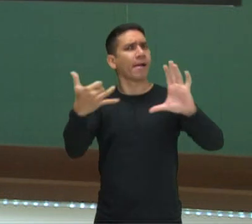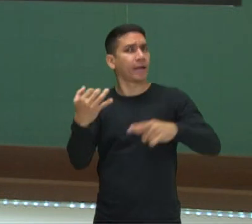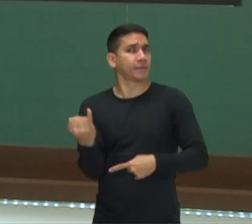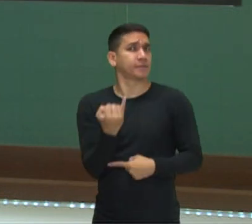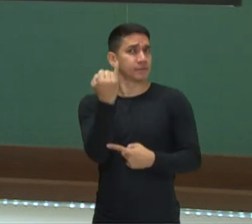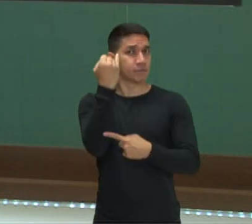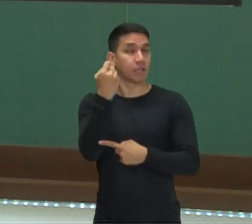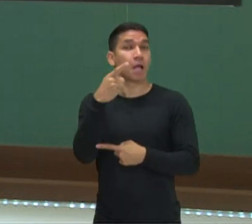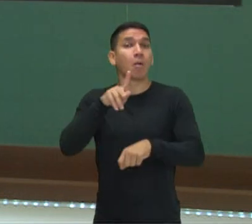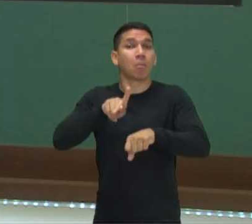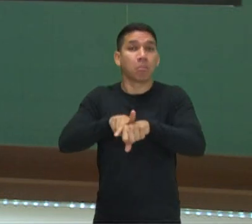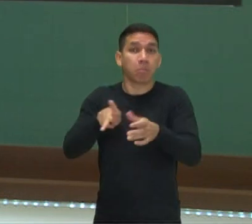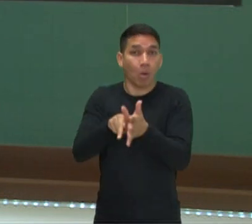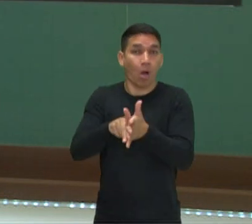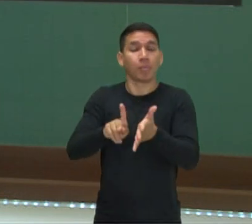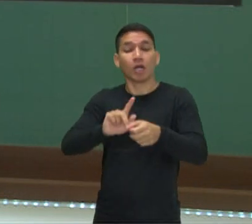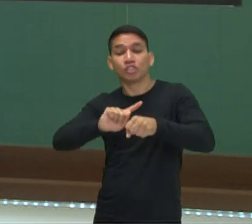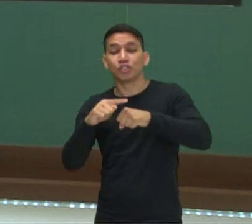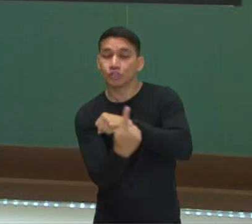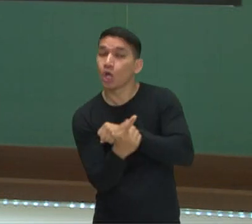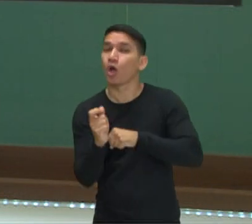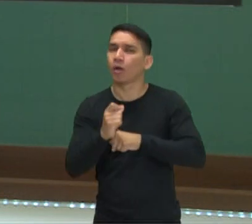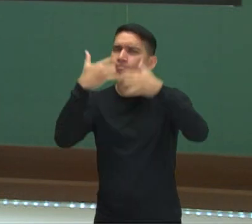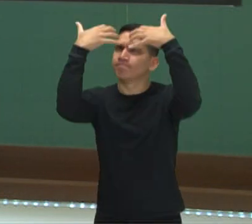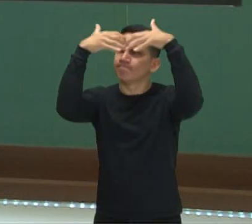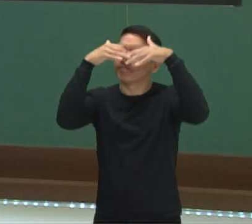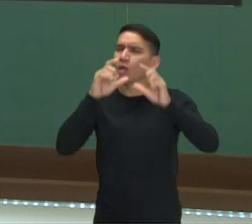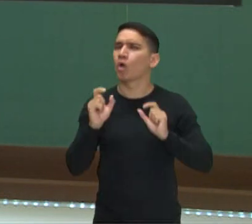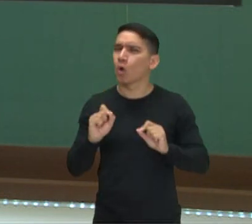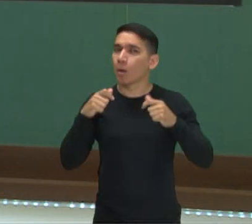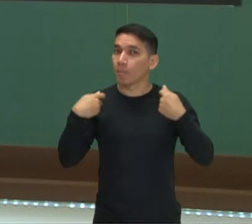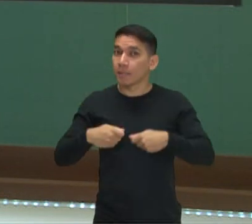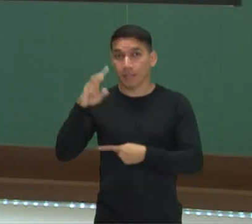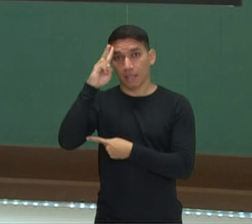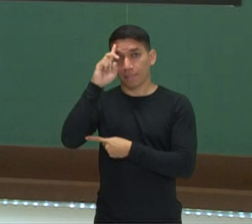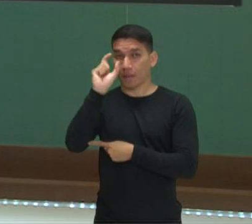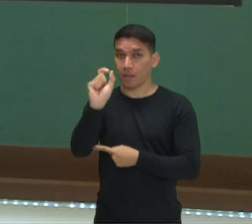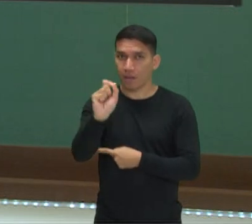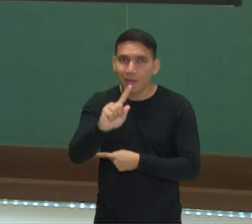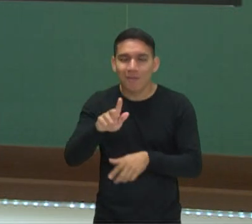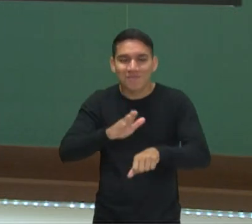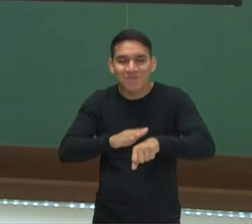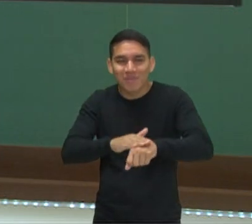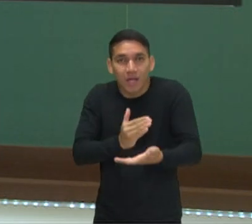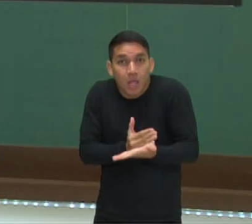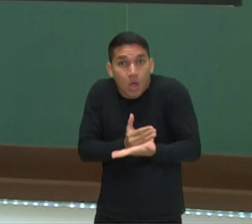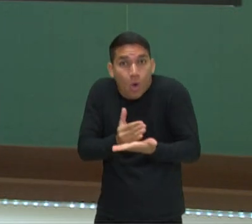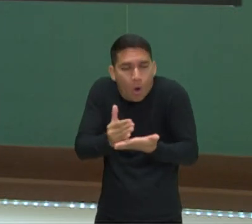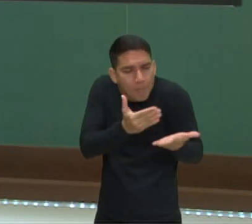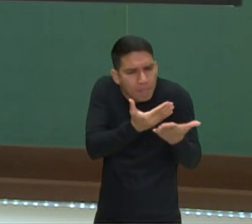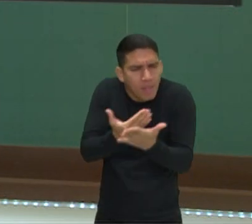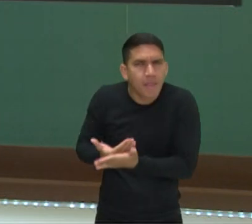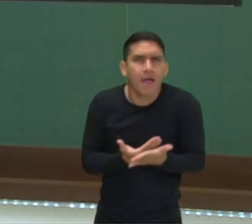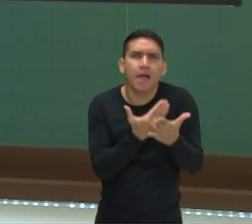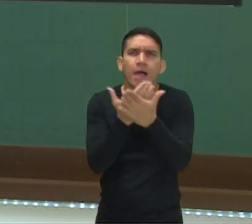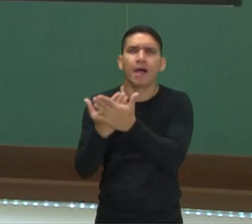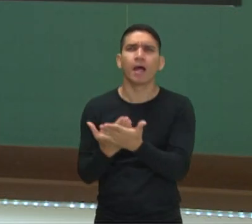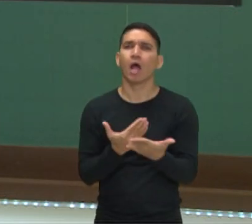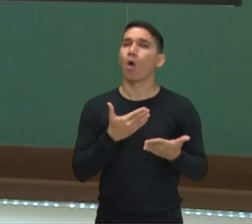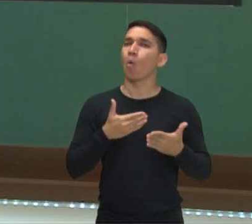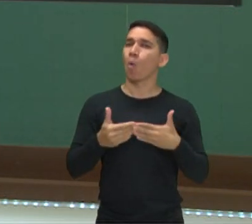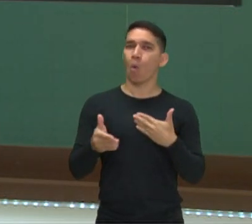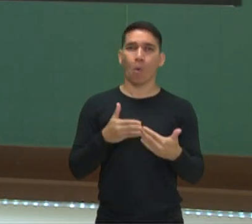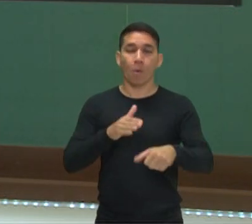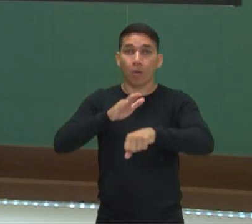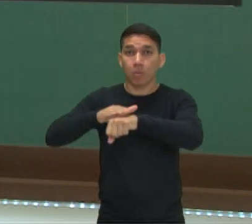importantes. E na geografia, quando nós pensamos em geografia, nós temos que pensar que, para iniciar um estudo de qualquer